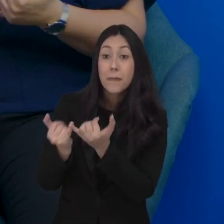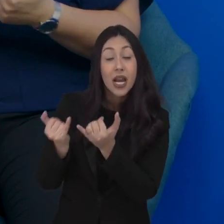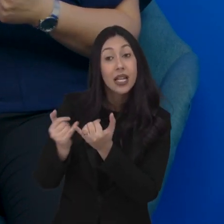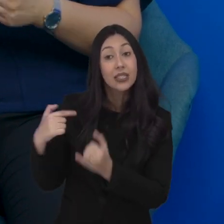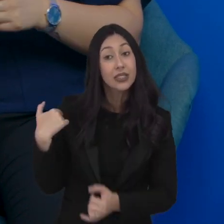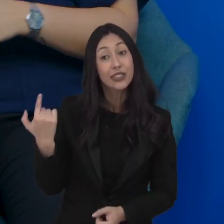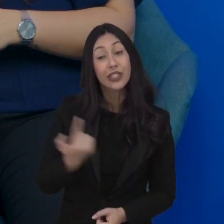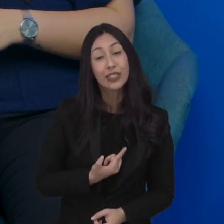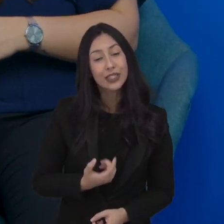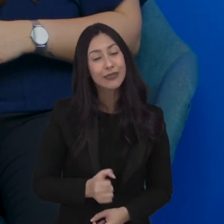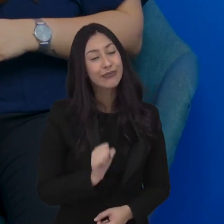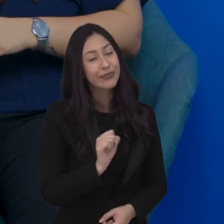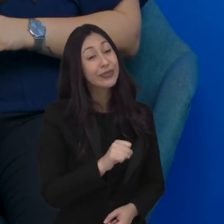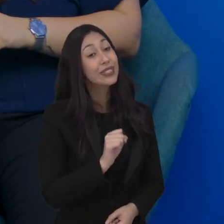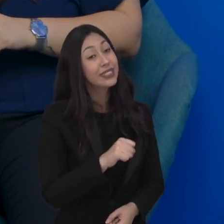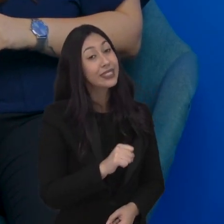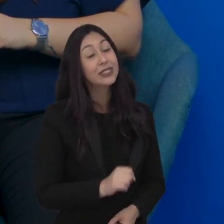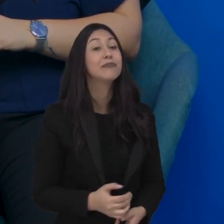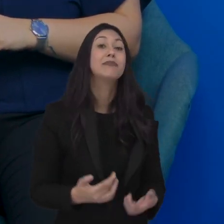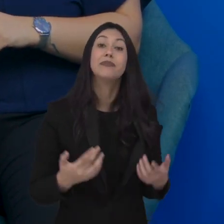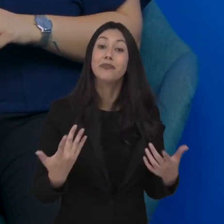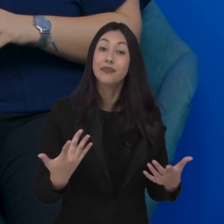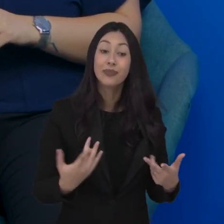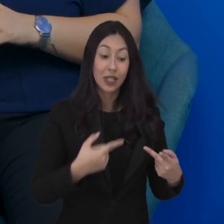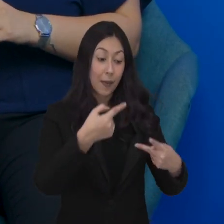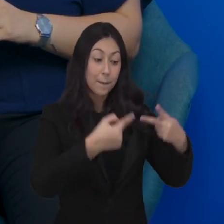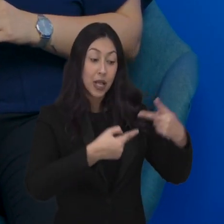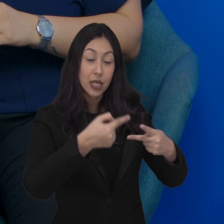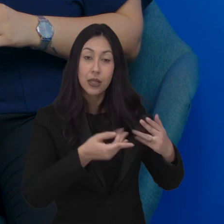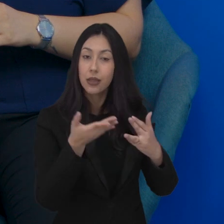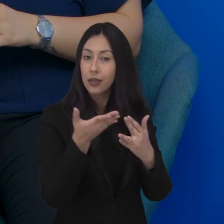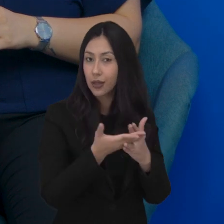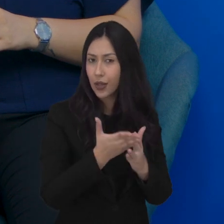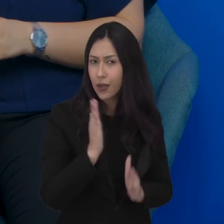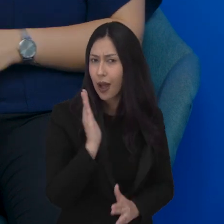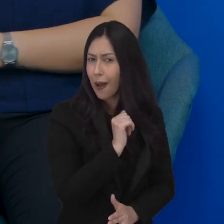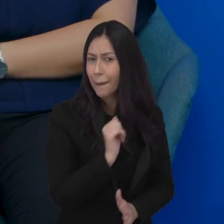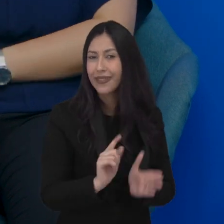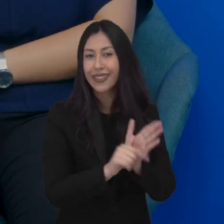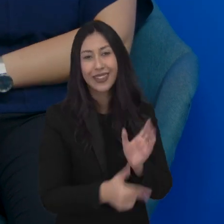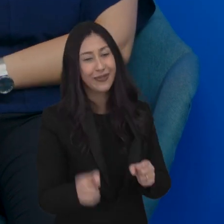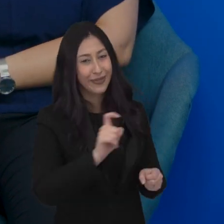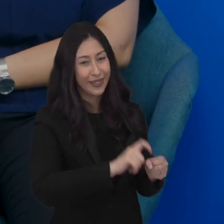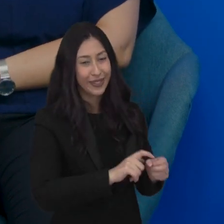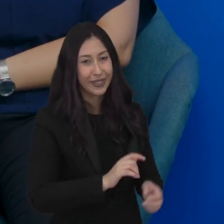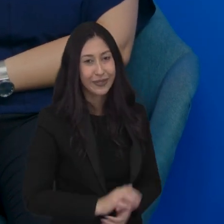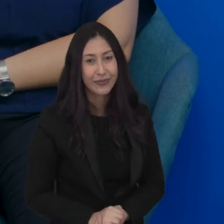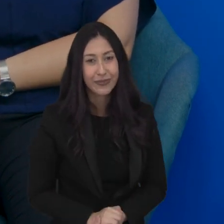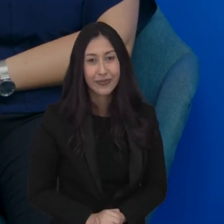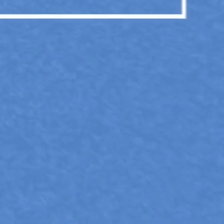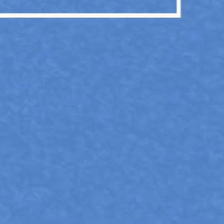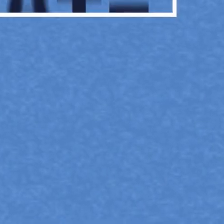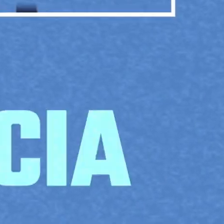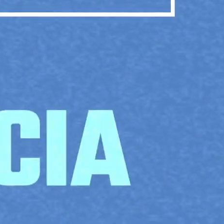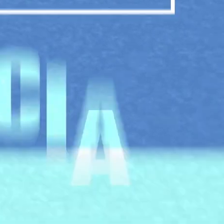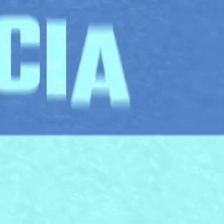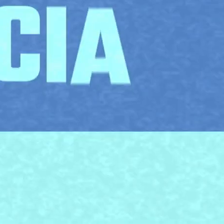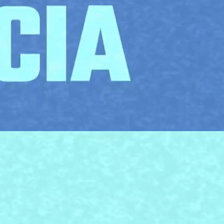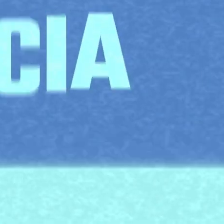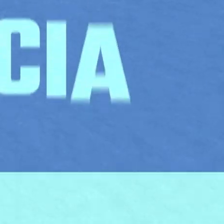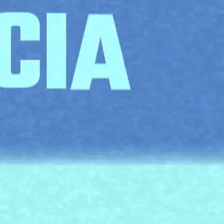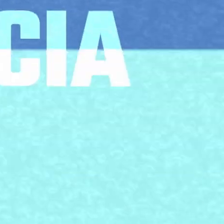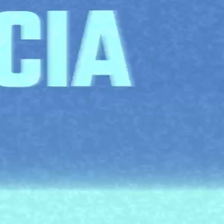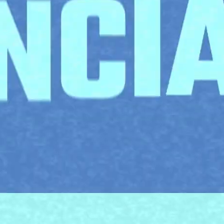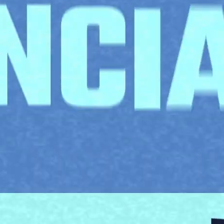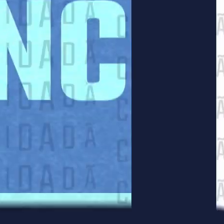nossa vida financeira também, né? Com certeza. Bom, gente, sobre política faz um rápido intervalo e a gente já volta.